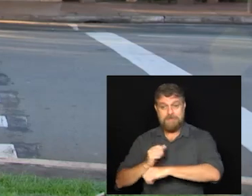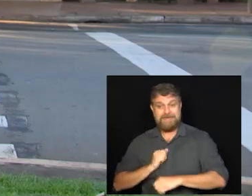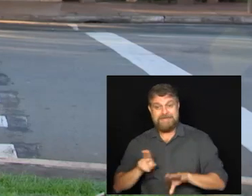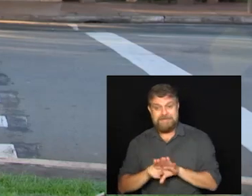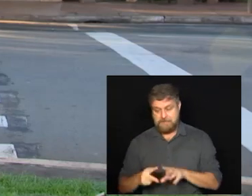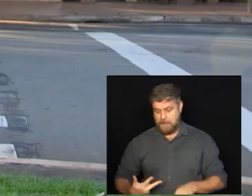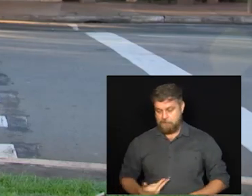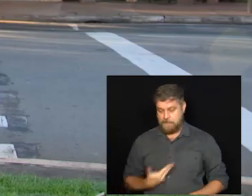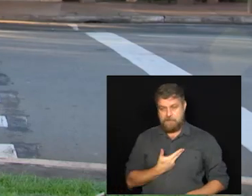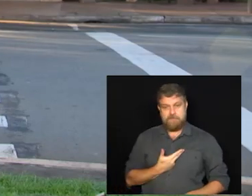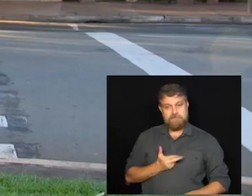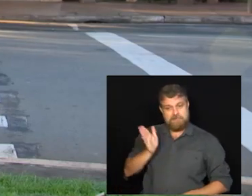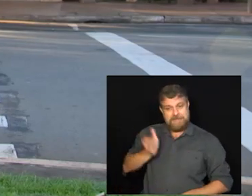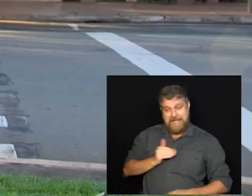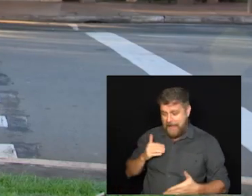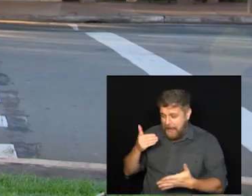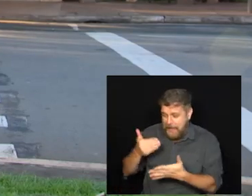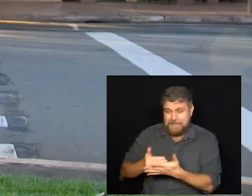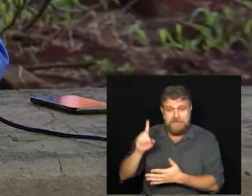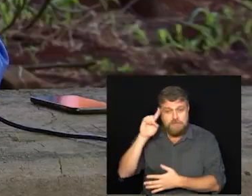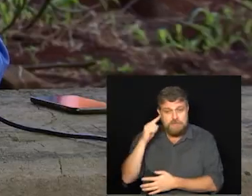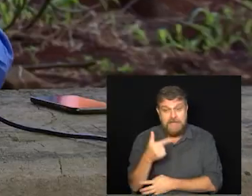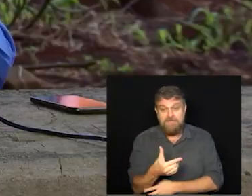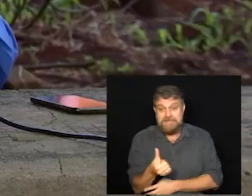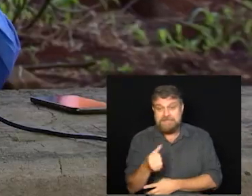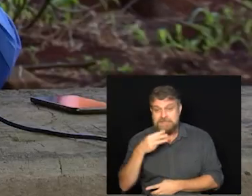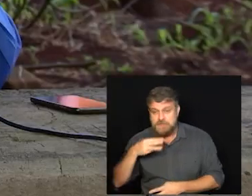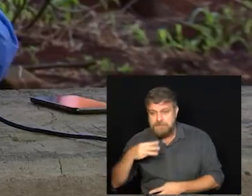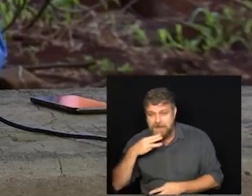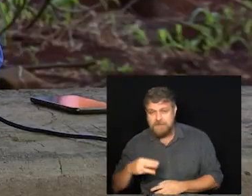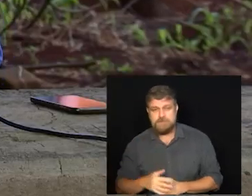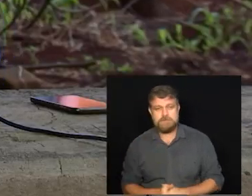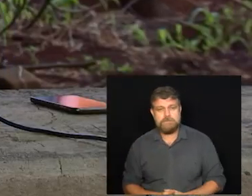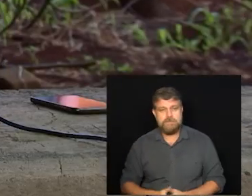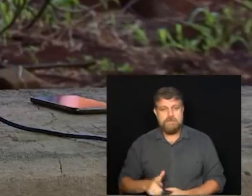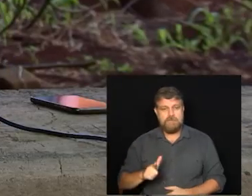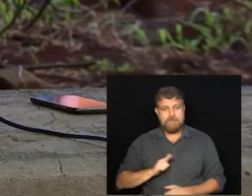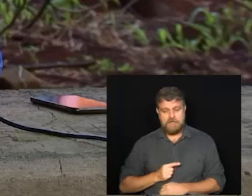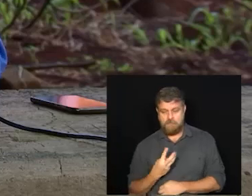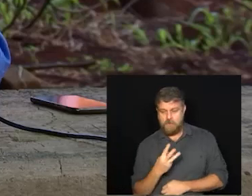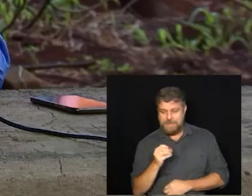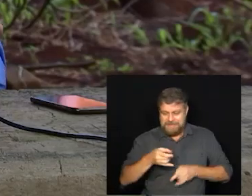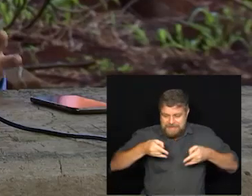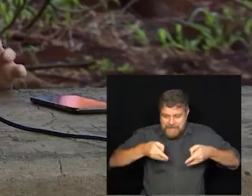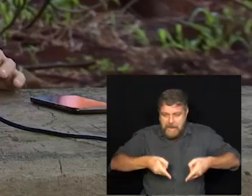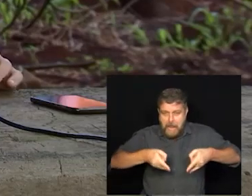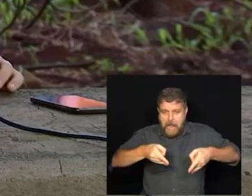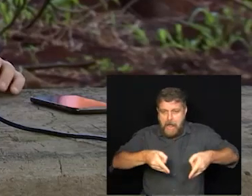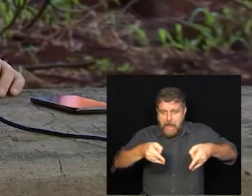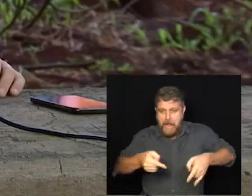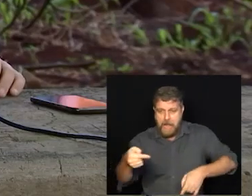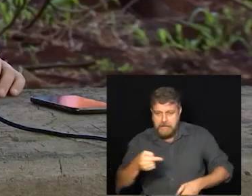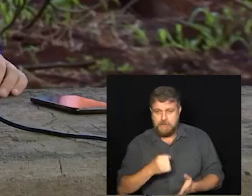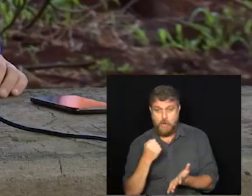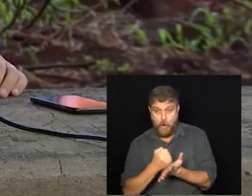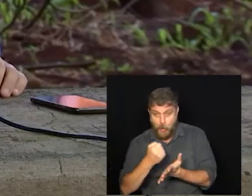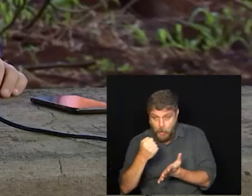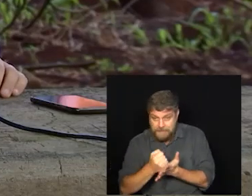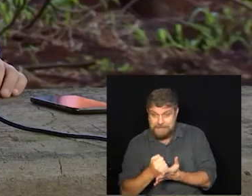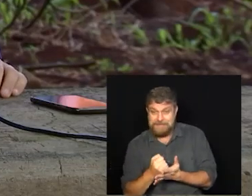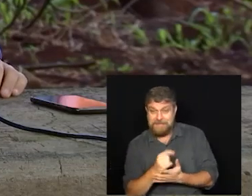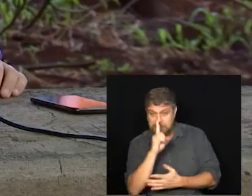cirurgias eletivas até o dia 26 de março. Temos 30 leitos, né, que são os leitos contratados de